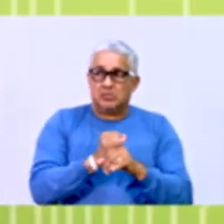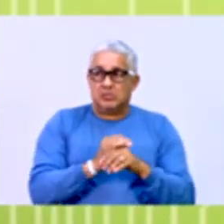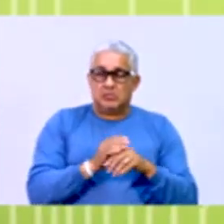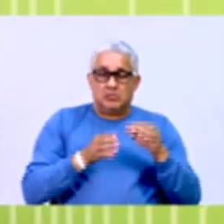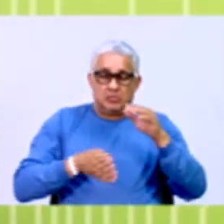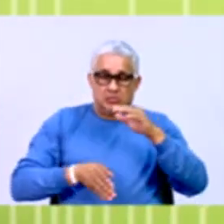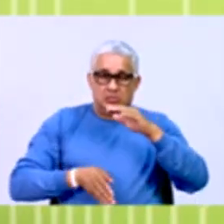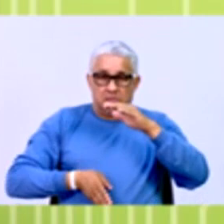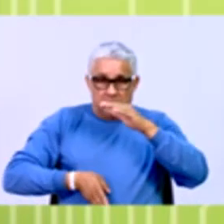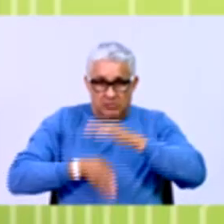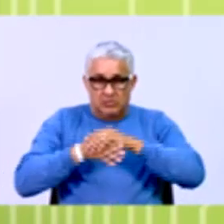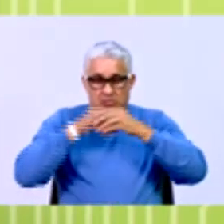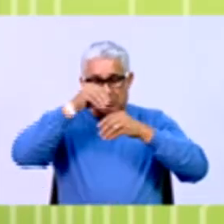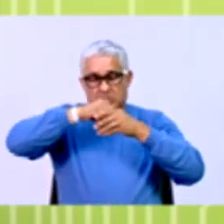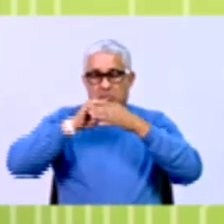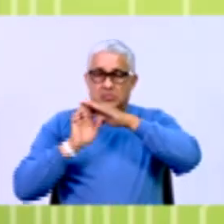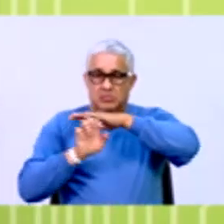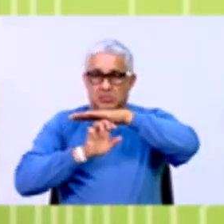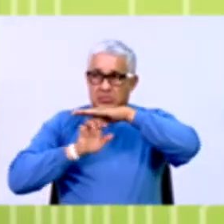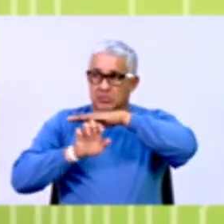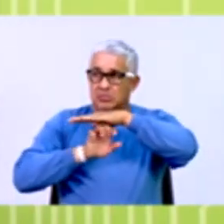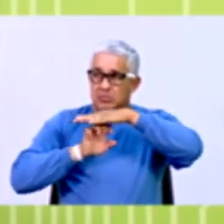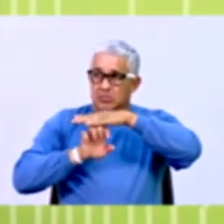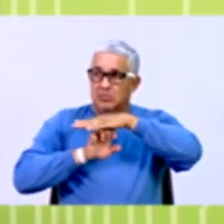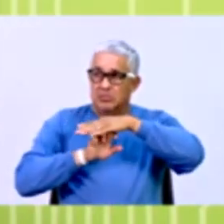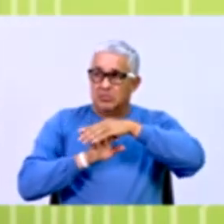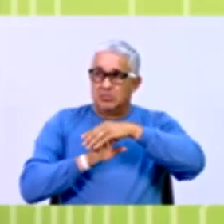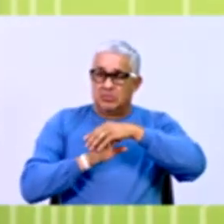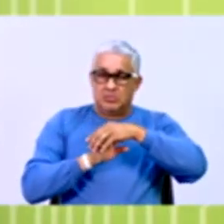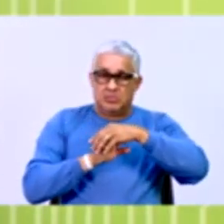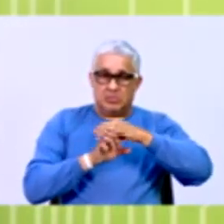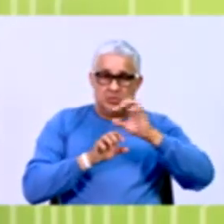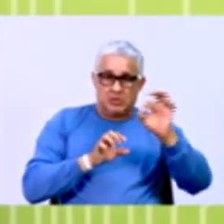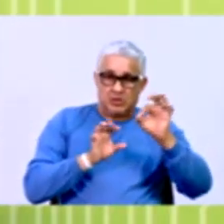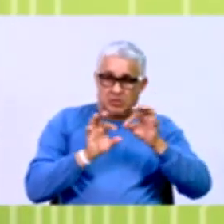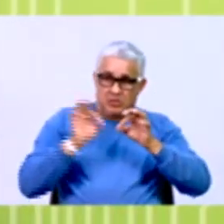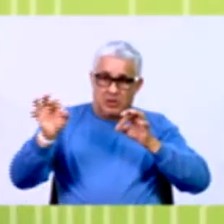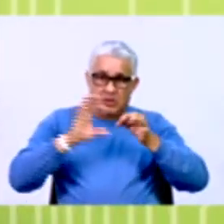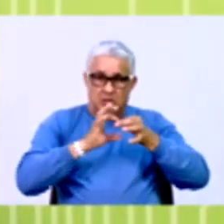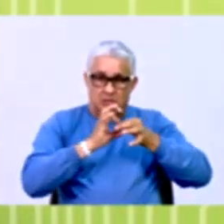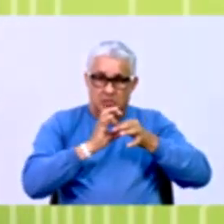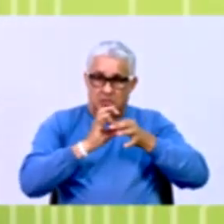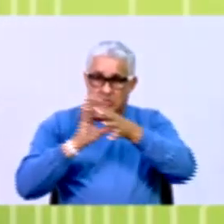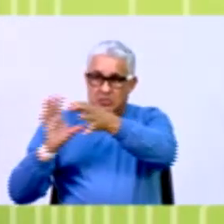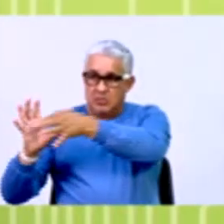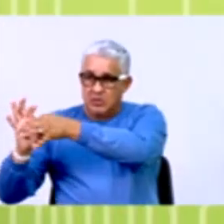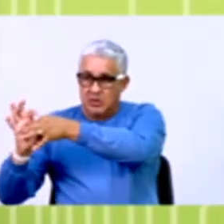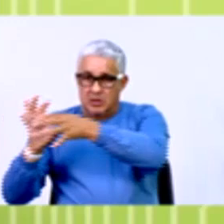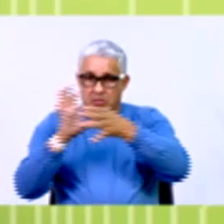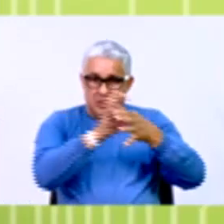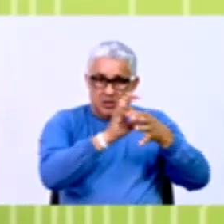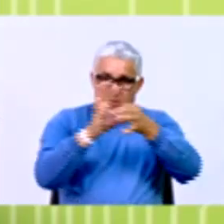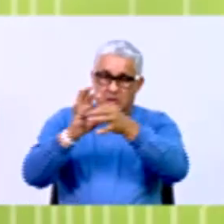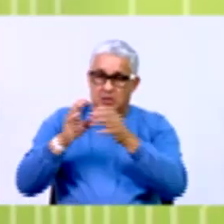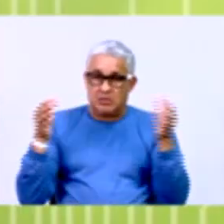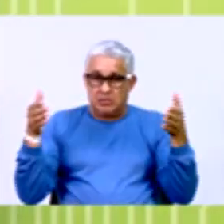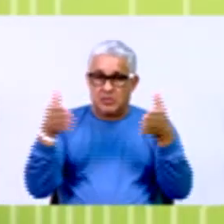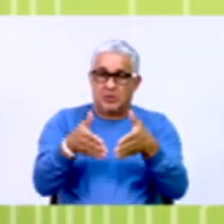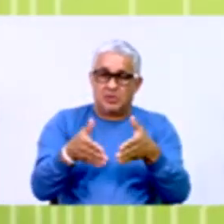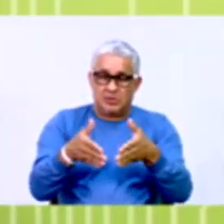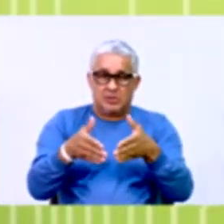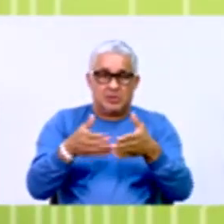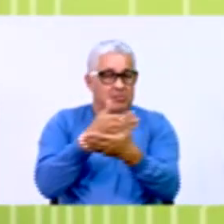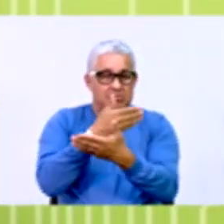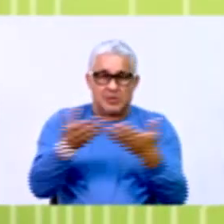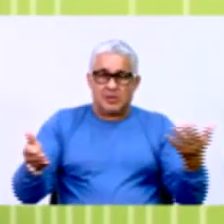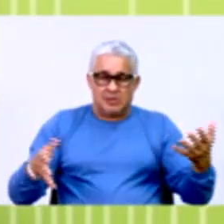empresa ali, aí uma coisa puxa para outra, que puxa para outra, que puxa para outra, daqui a pouco o foco já está totalmente